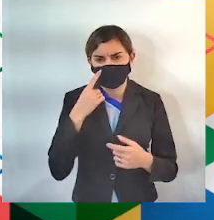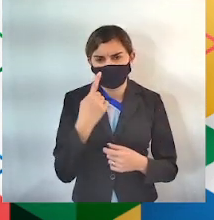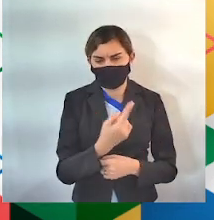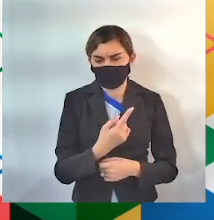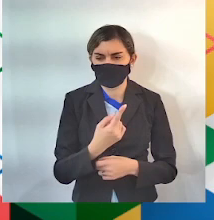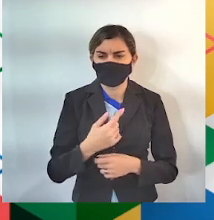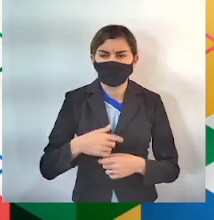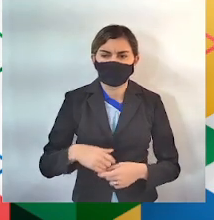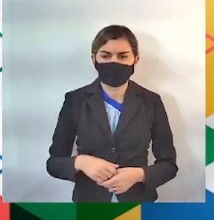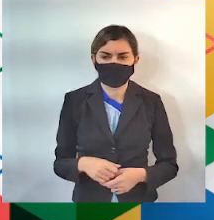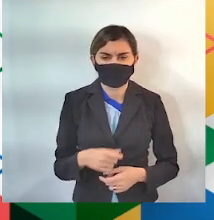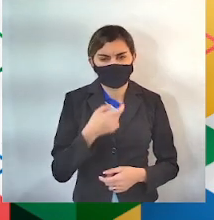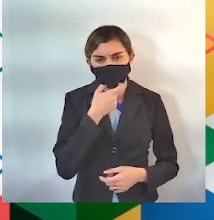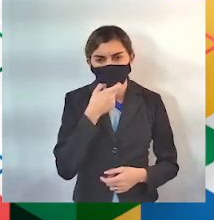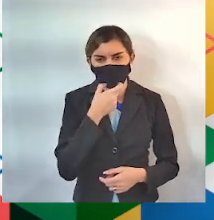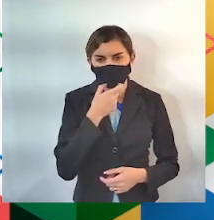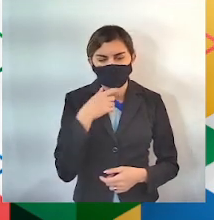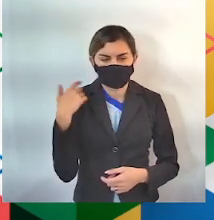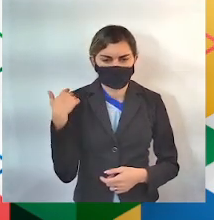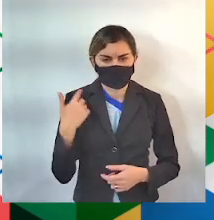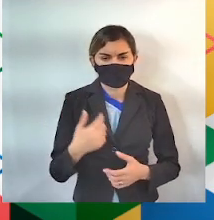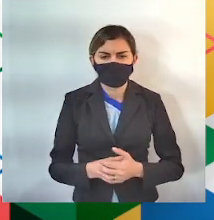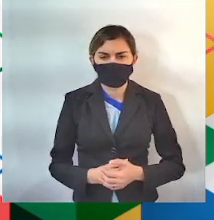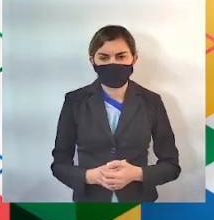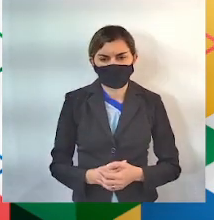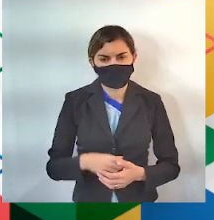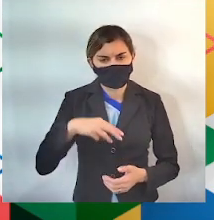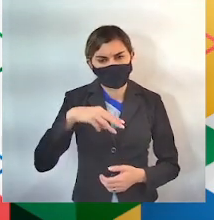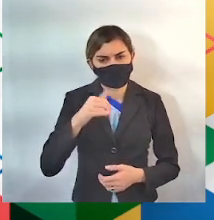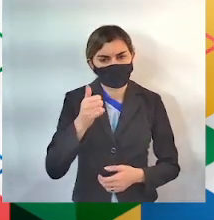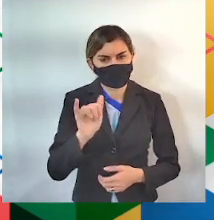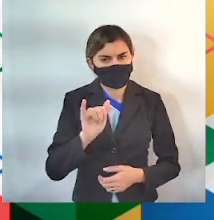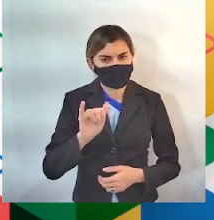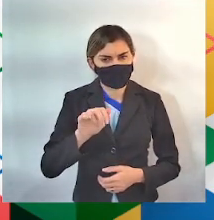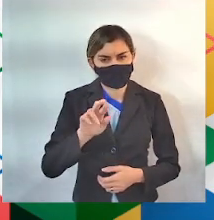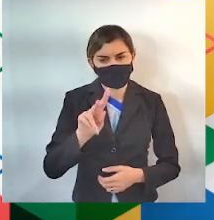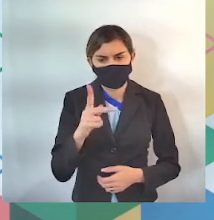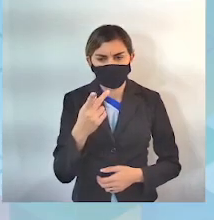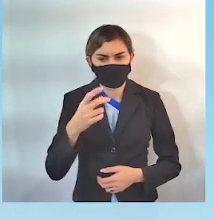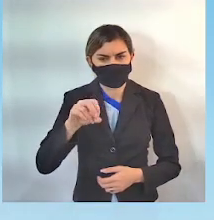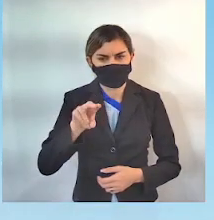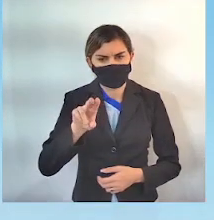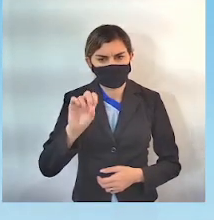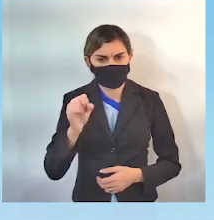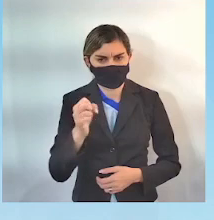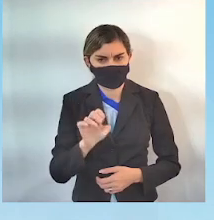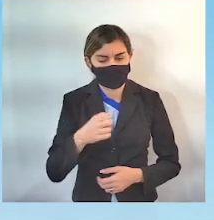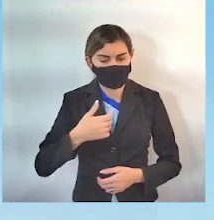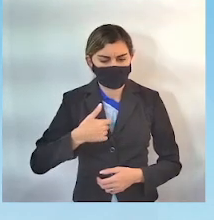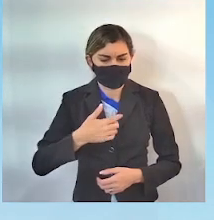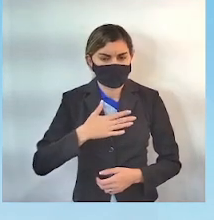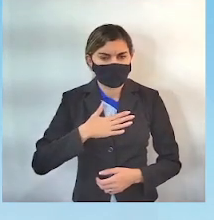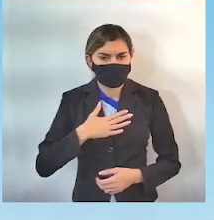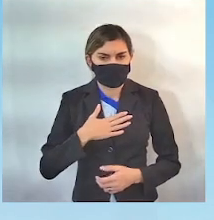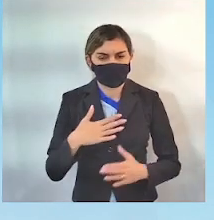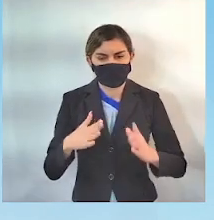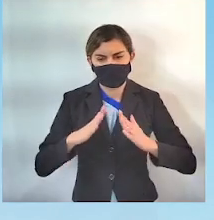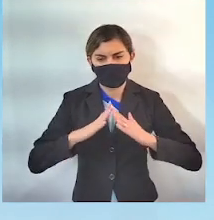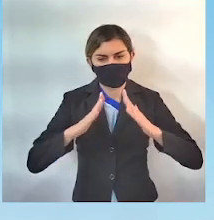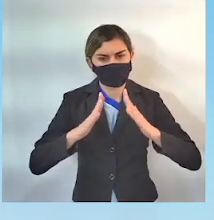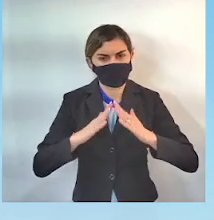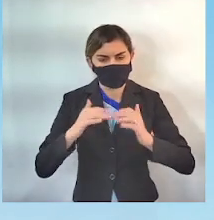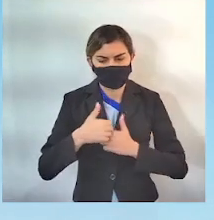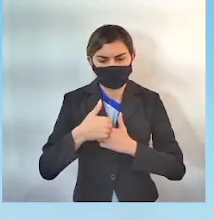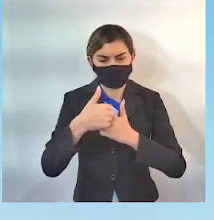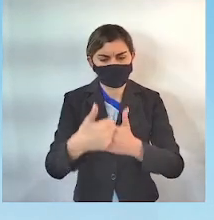my house. Minha casa. Então, esse possessive adjective, ele sempre acompanha o substantivo e tem